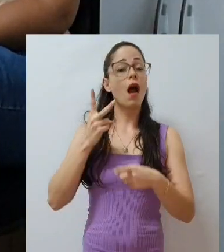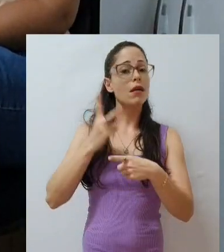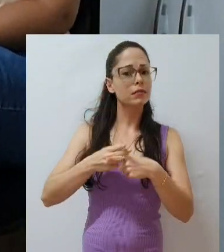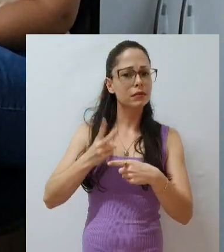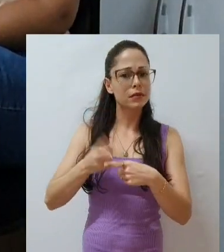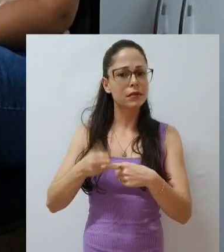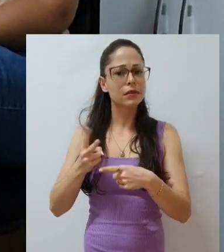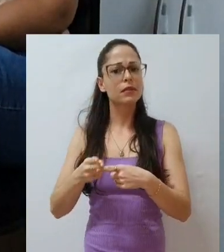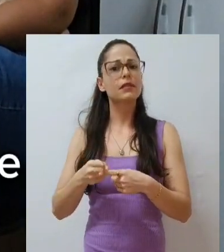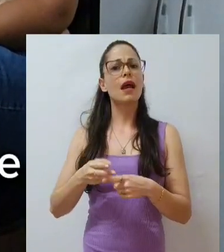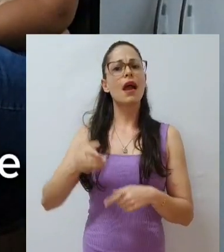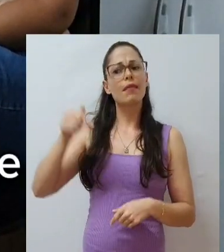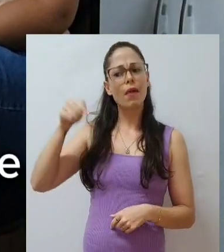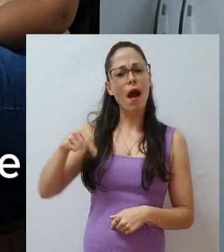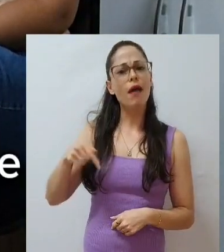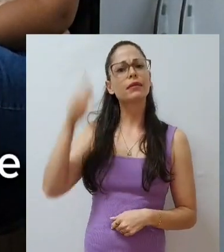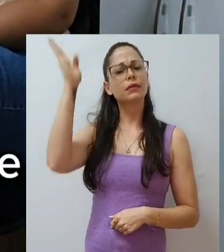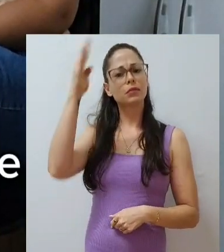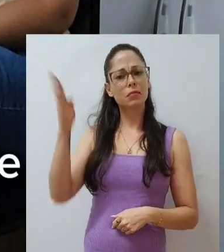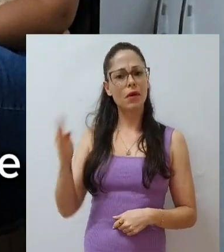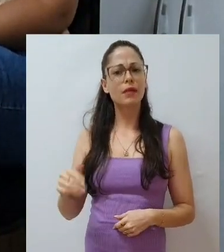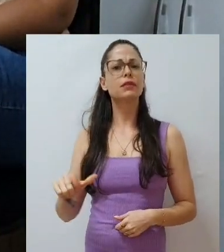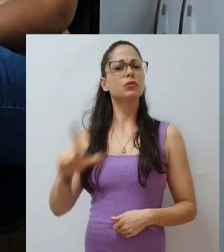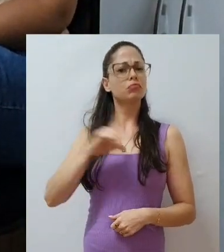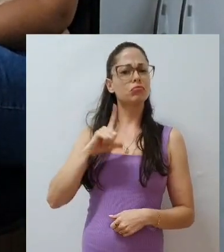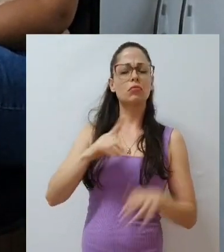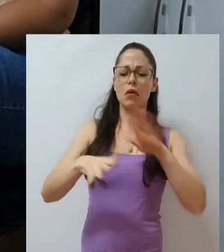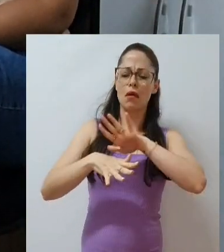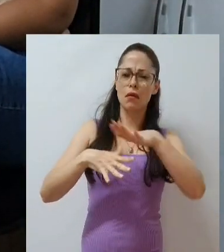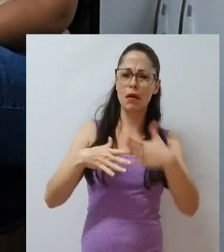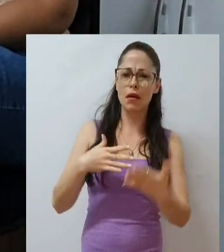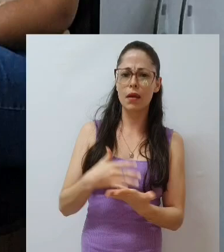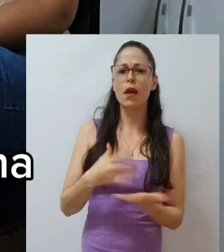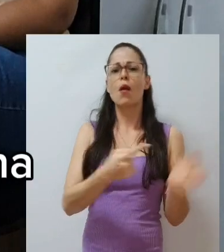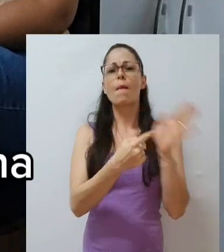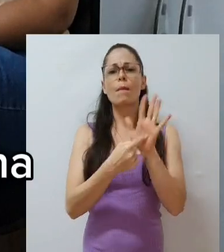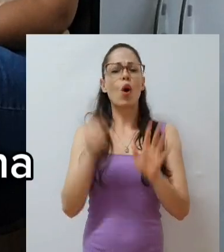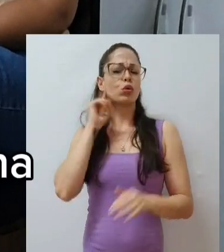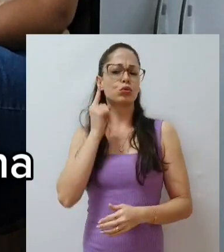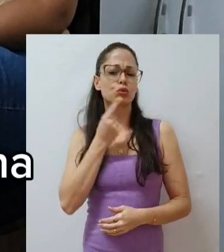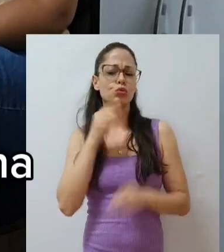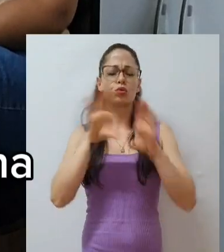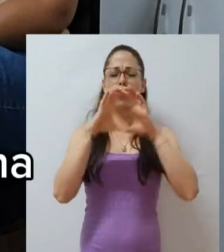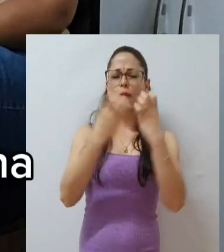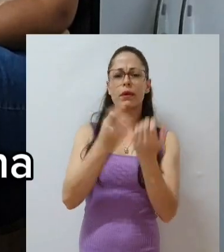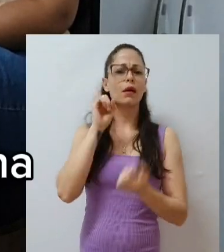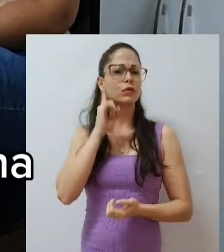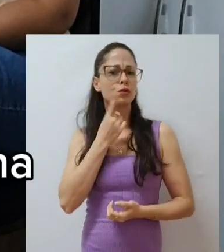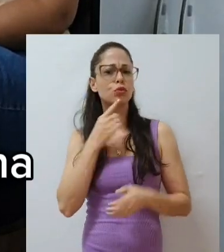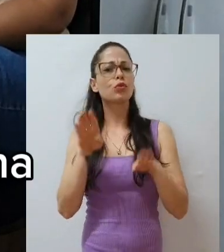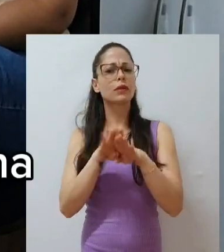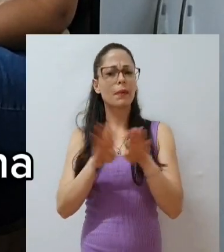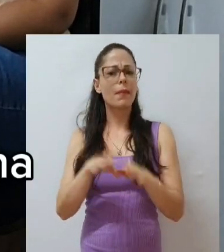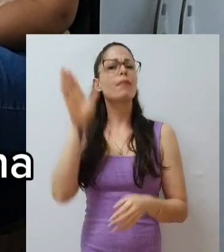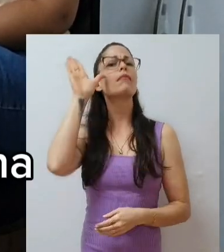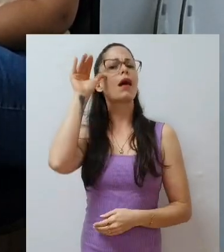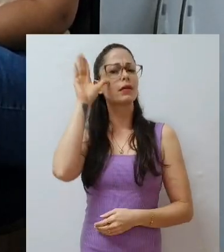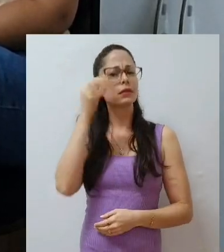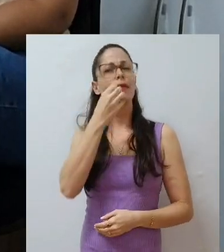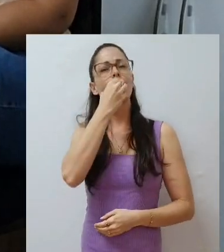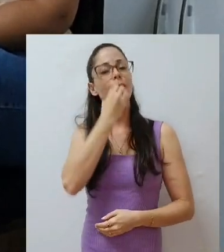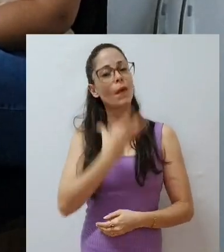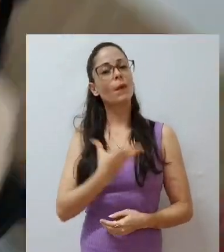tem a língua de sinais, fala um pouco sobre a comunidade surda, sobre a pessoa surda. Então, quem não assistiu, vale a pena ver também, tá?